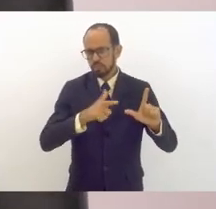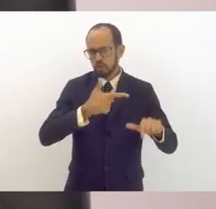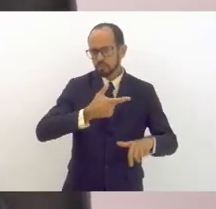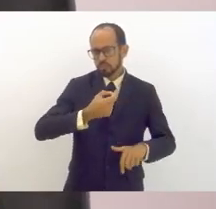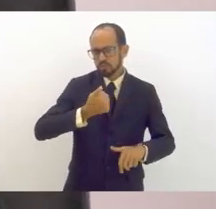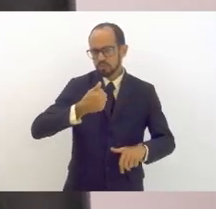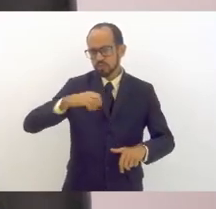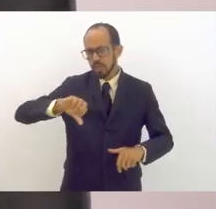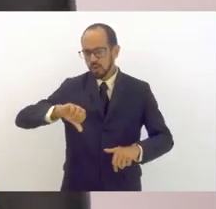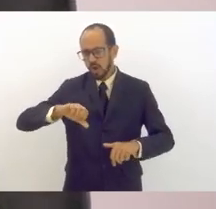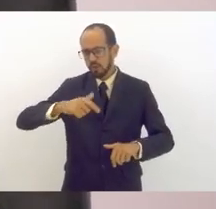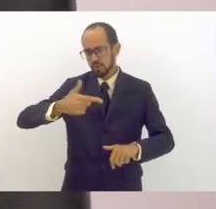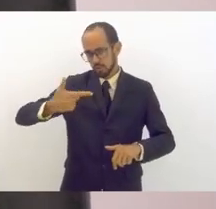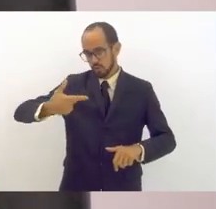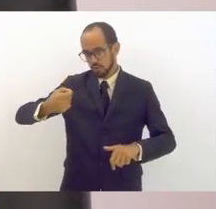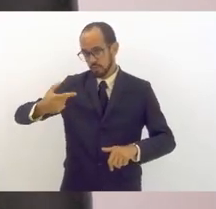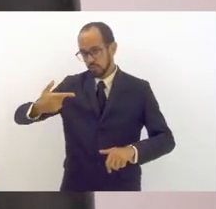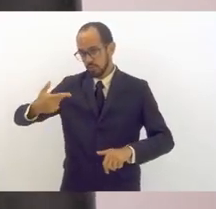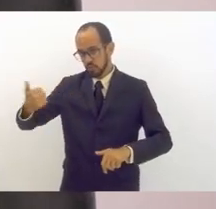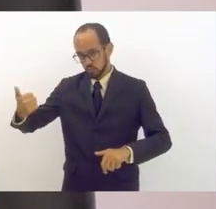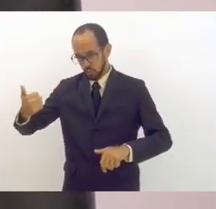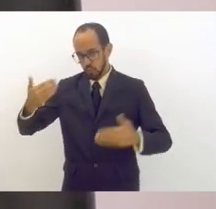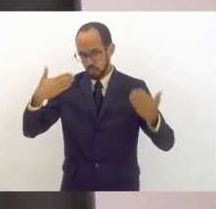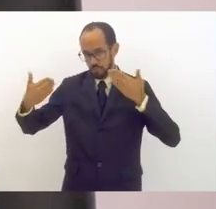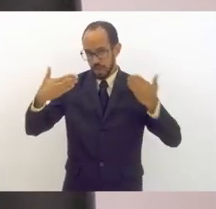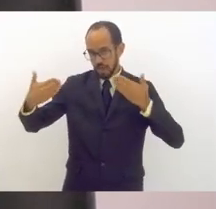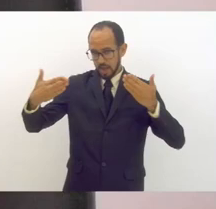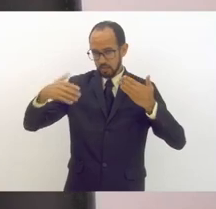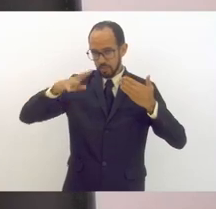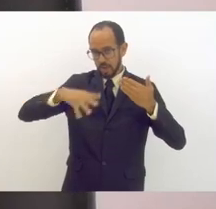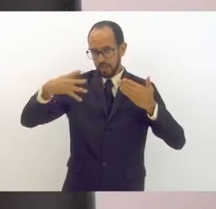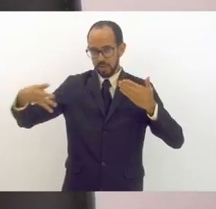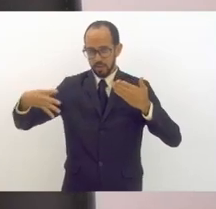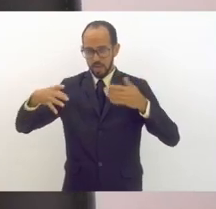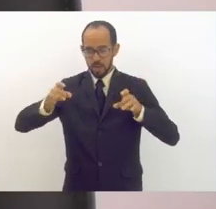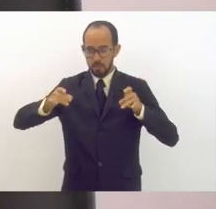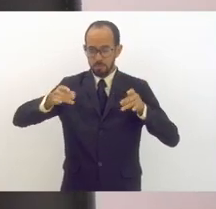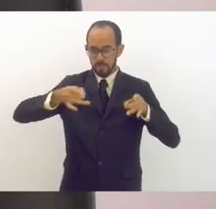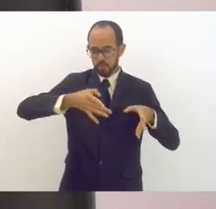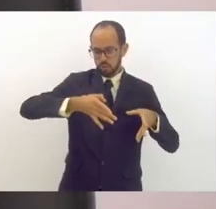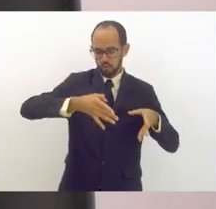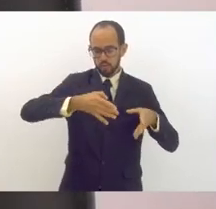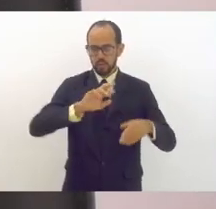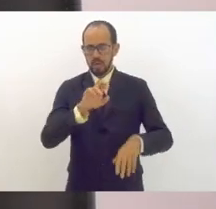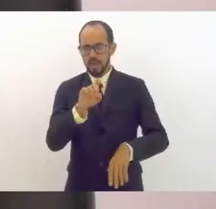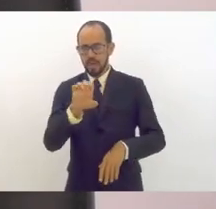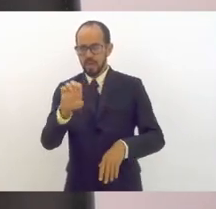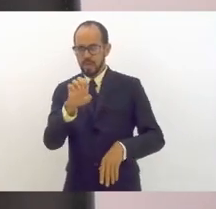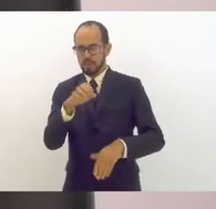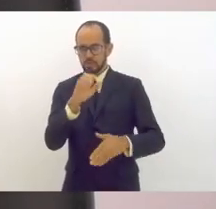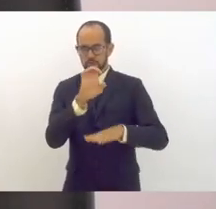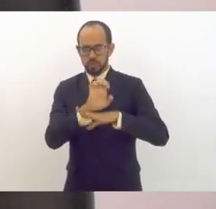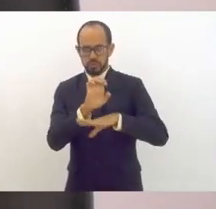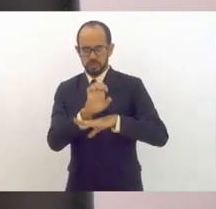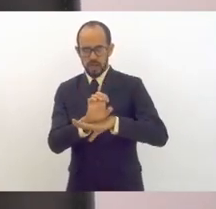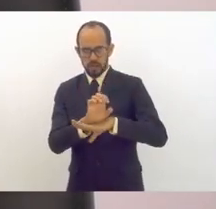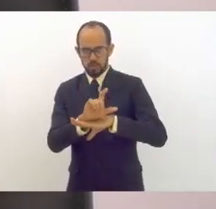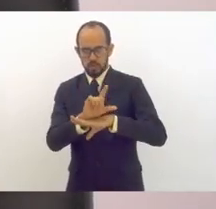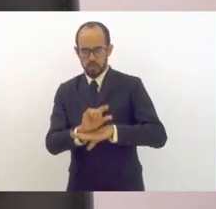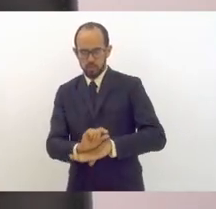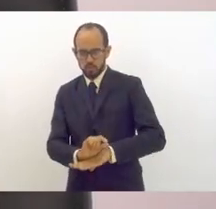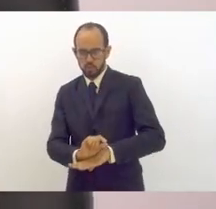2021, segundo a tabela que aparece aqui, a taxa de abandono da rede estadual, né, de ensino médio